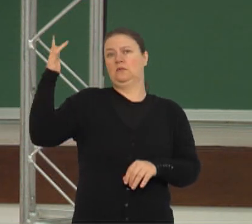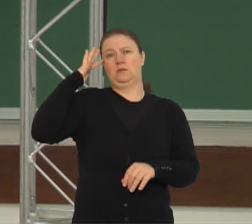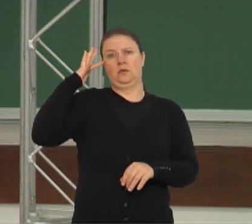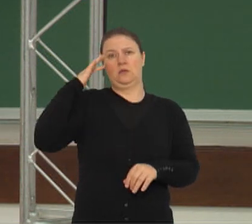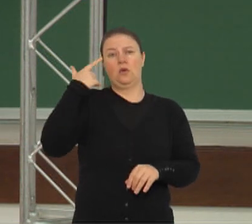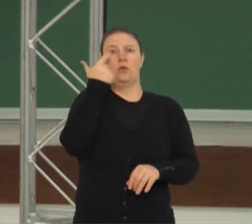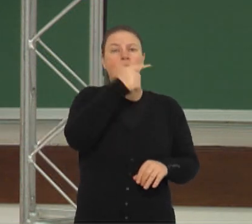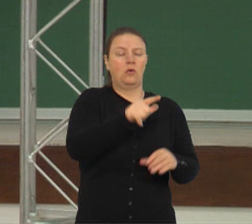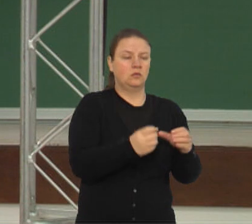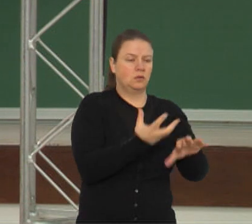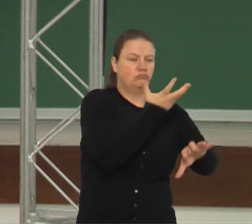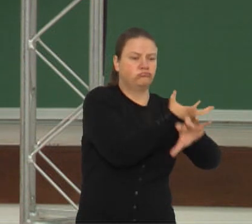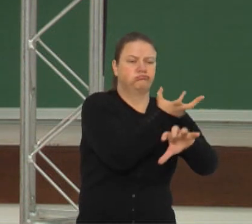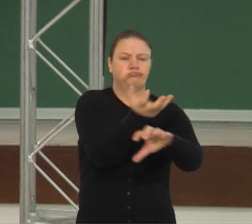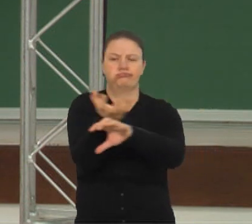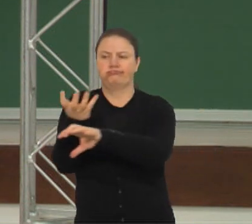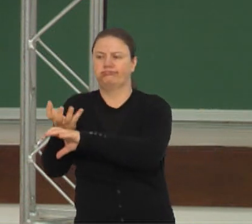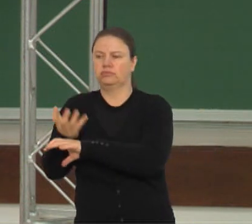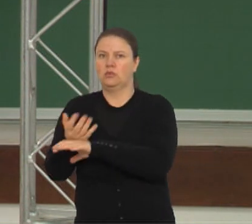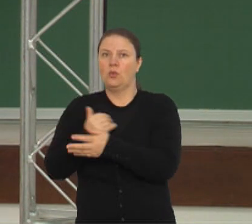derivadas da filosofia.